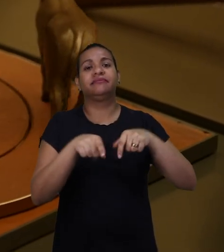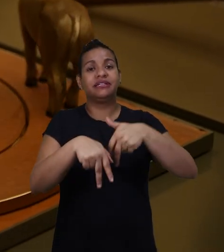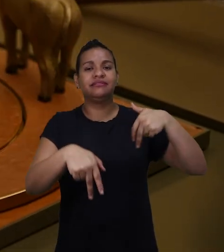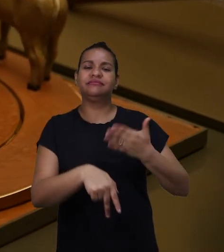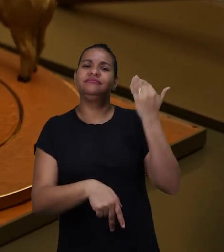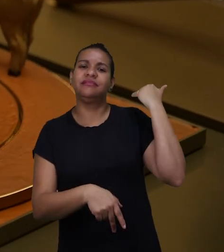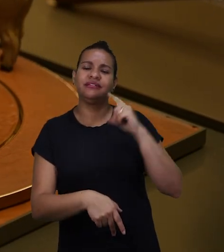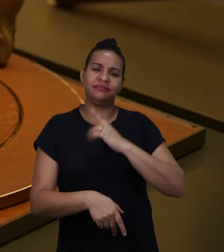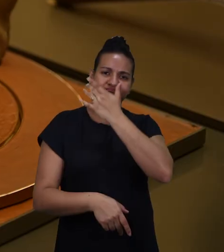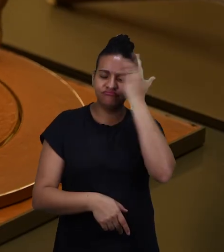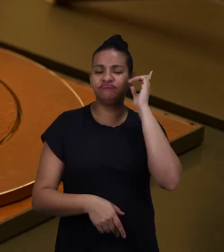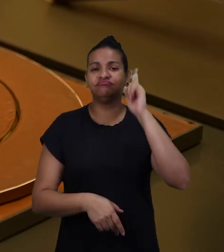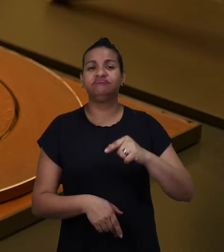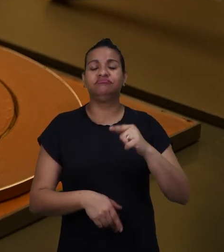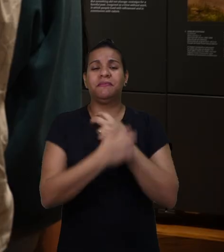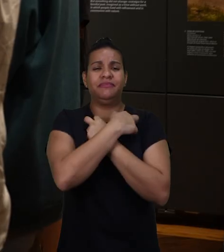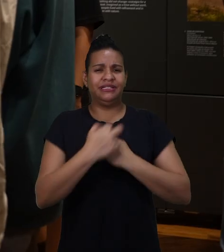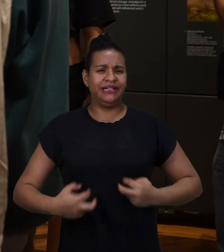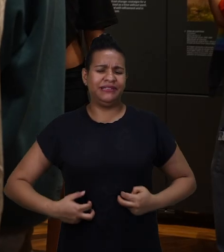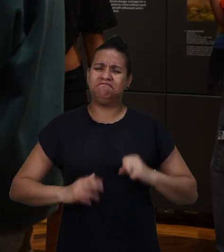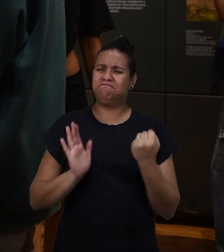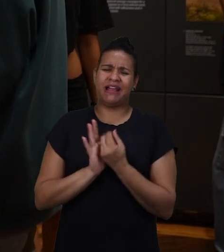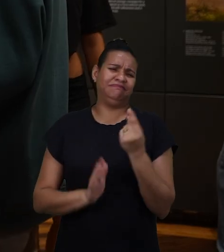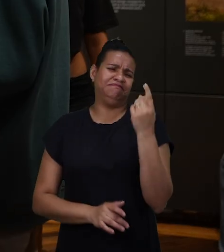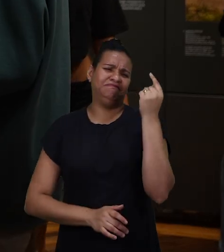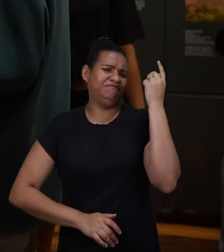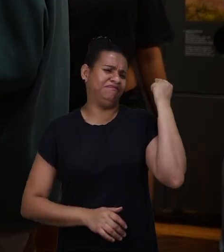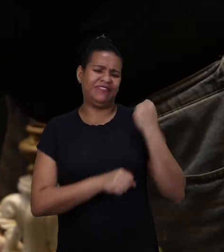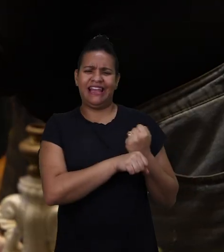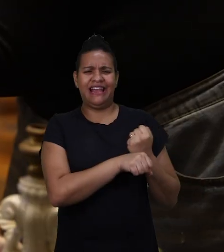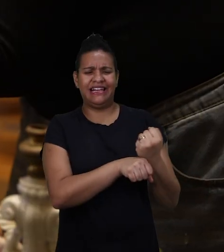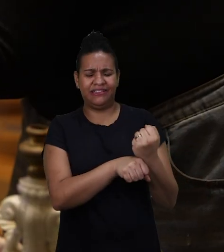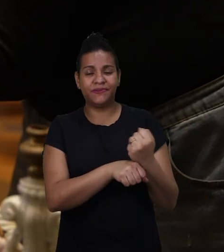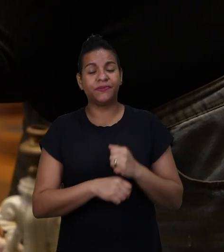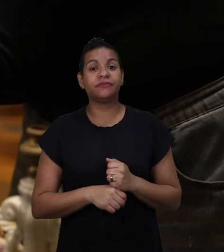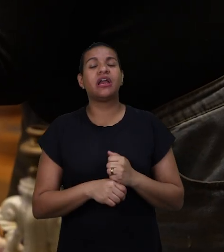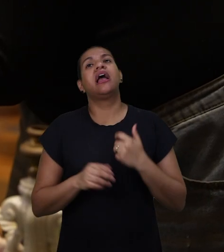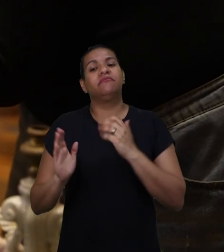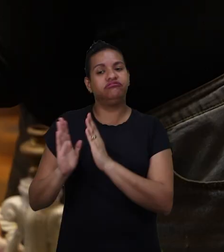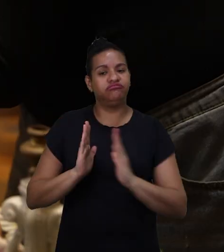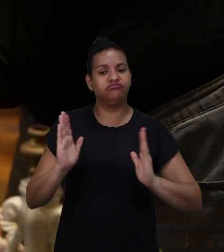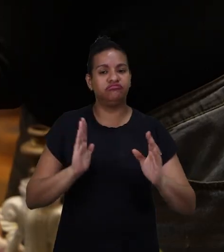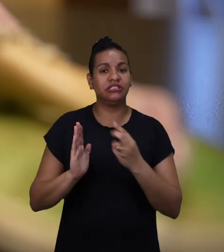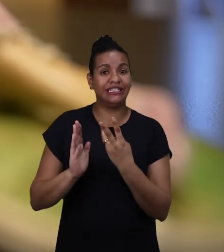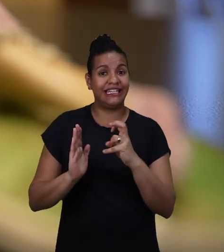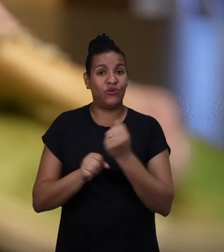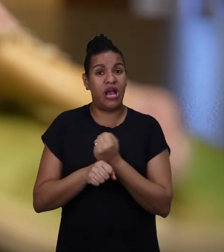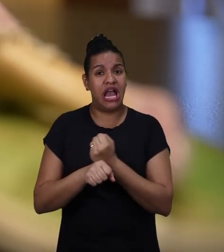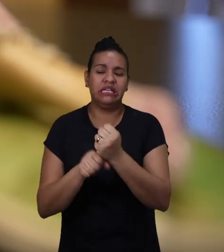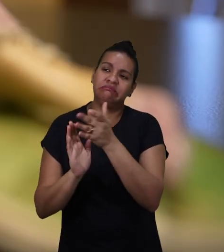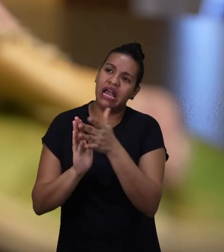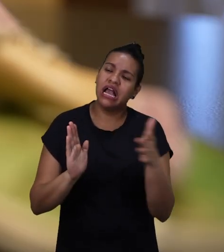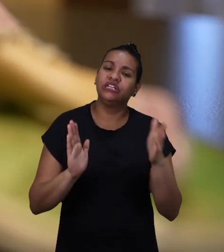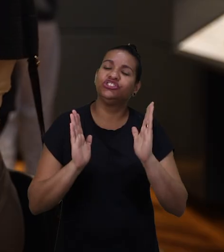bandeirantes. Essa marca, que foi uma marca do museu durante décadas, nos últimos 35 anos, isso foi muito